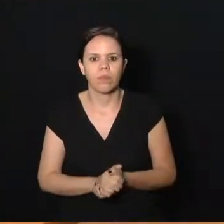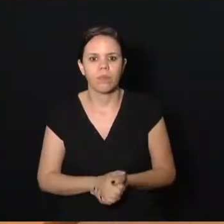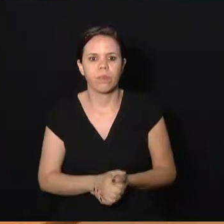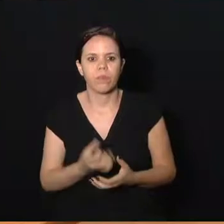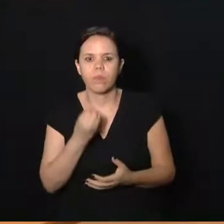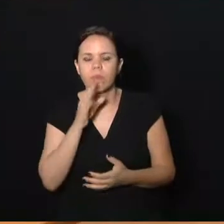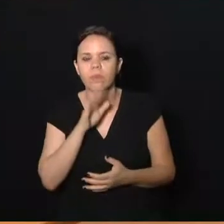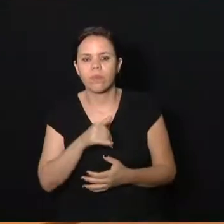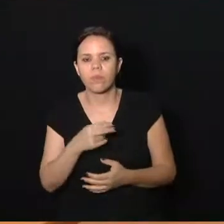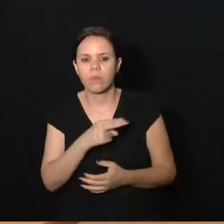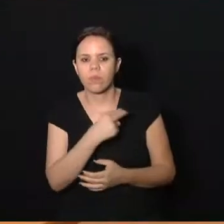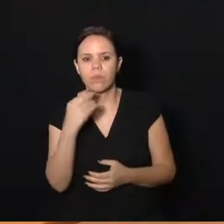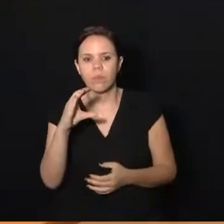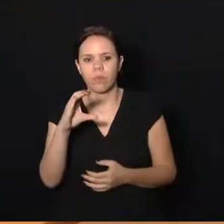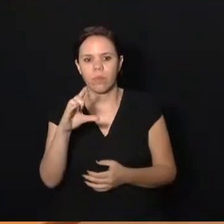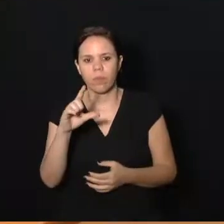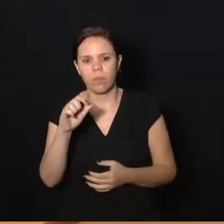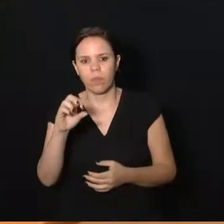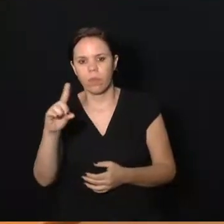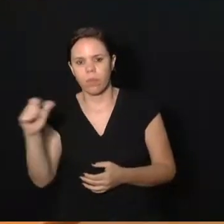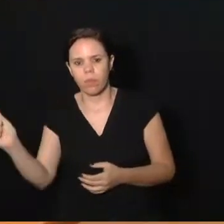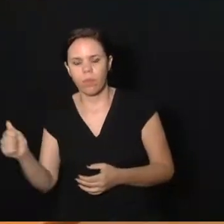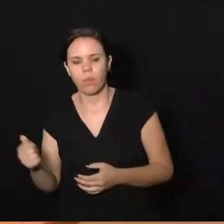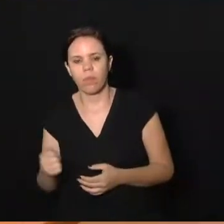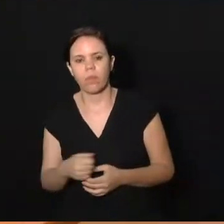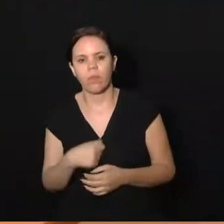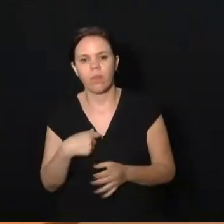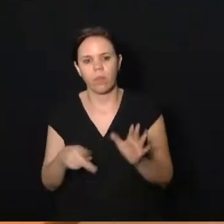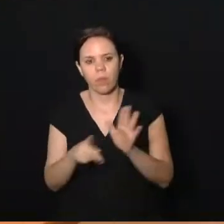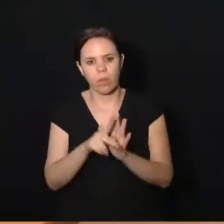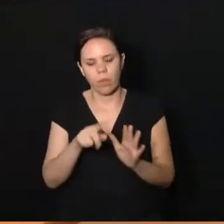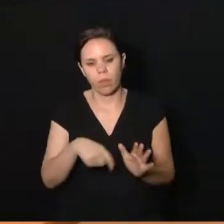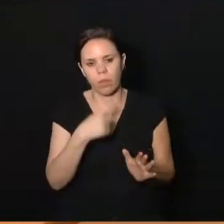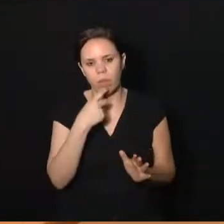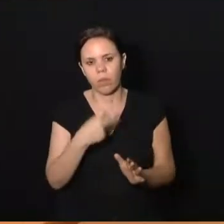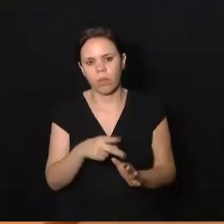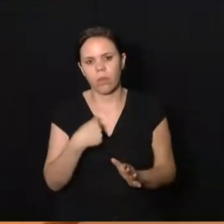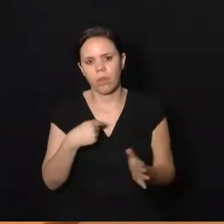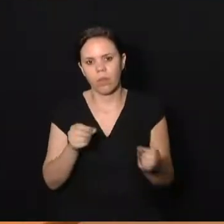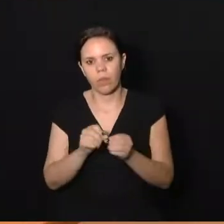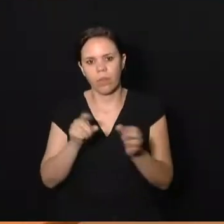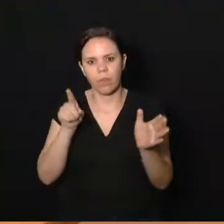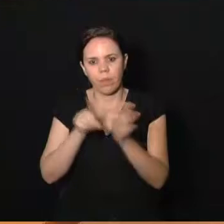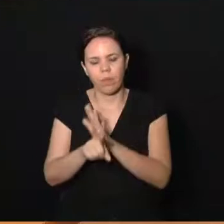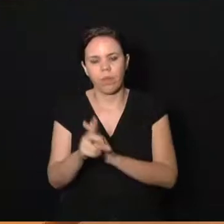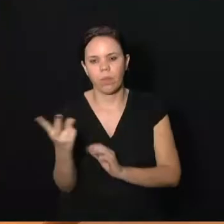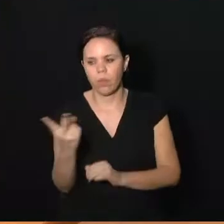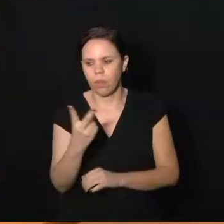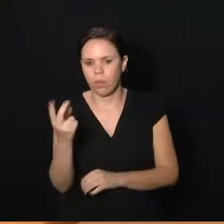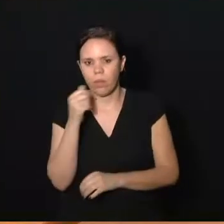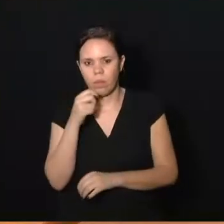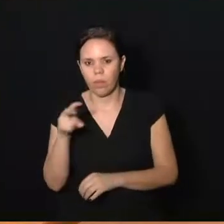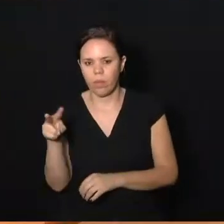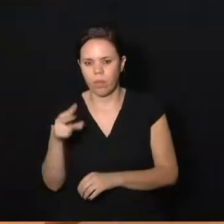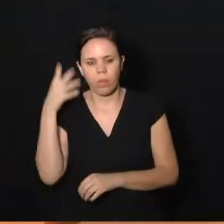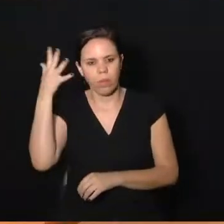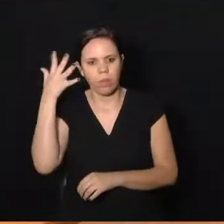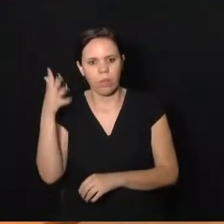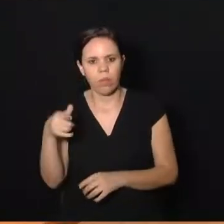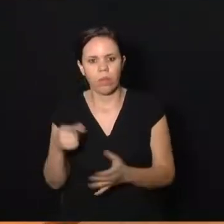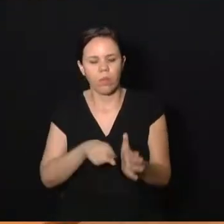Boa tarde, meu nome é Cláudia, sou da minha Campinas. Queria fazer uma pergunta para você, Raquel e Clarissa. Vocês estão estudando